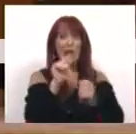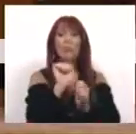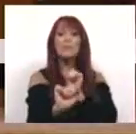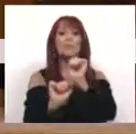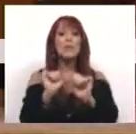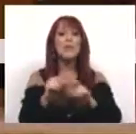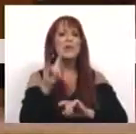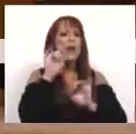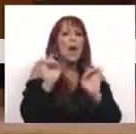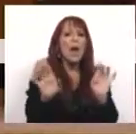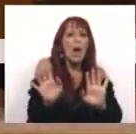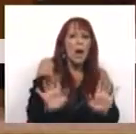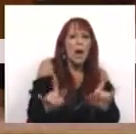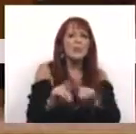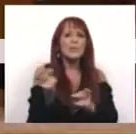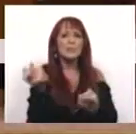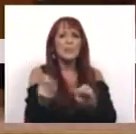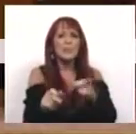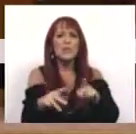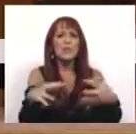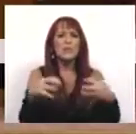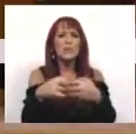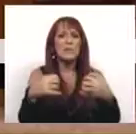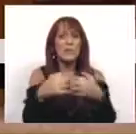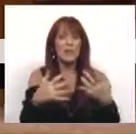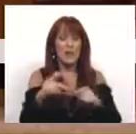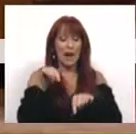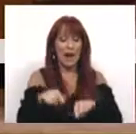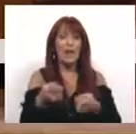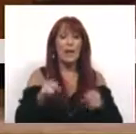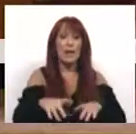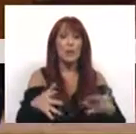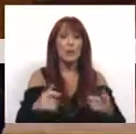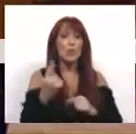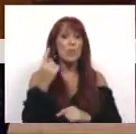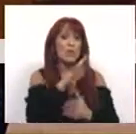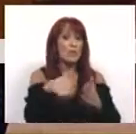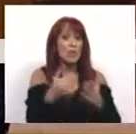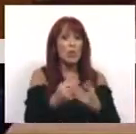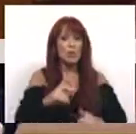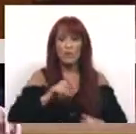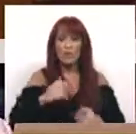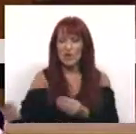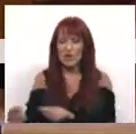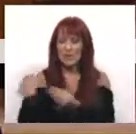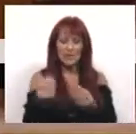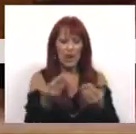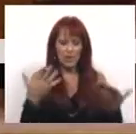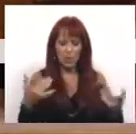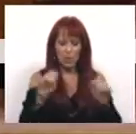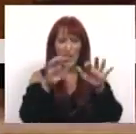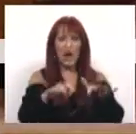concreto para prevenir incidentes e acidentes. Essa é, portanto, também uma das propostas que os Verdes trazem hoje